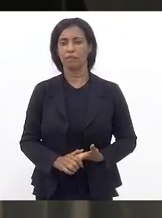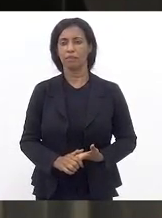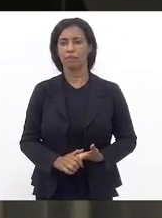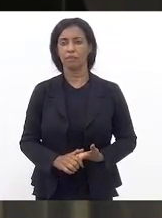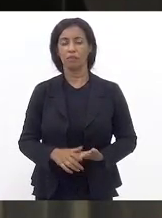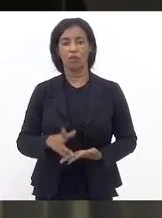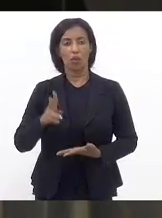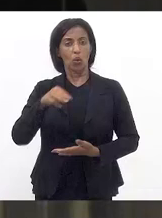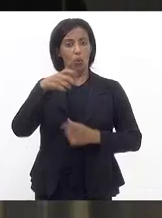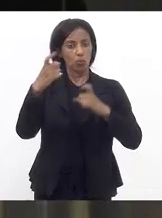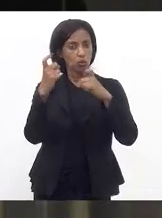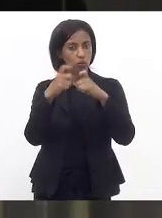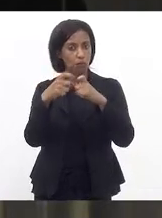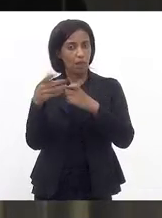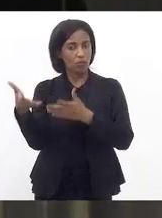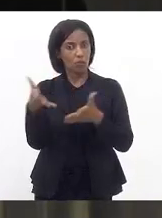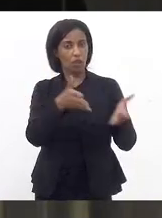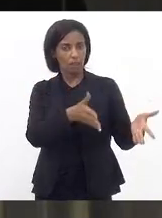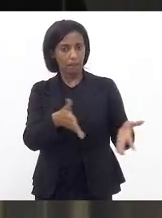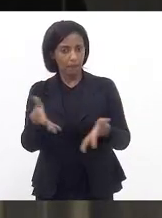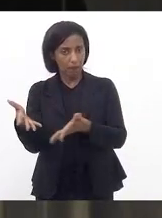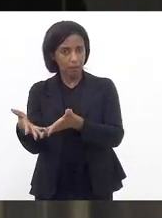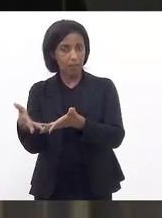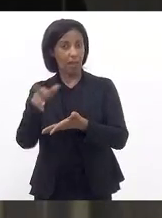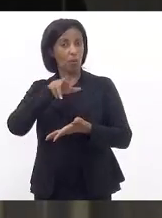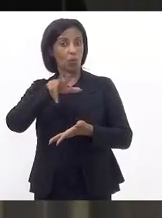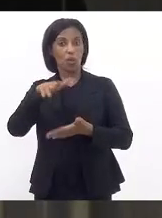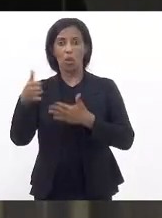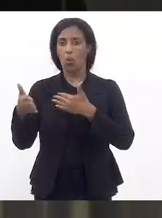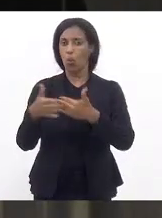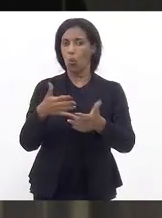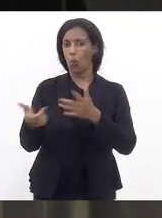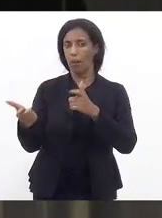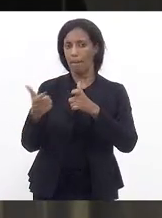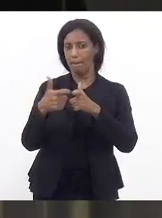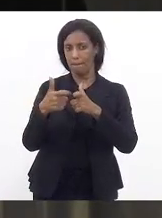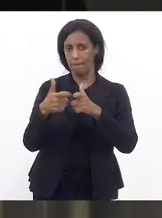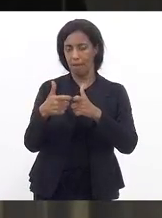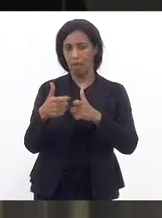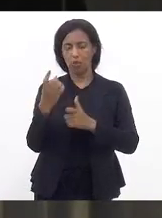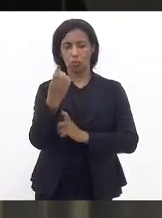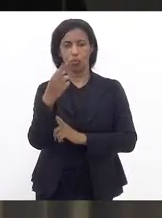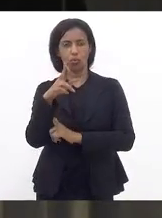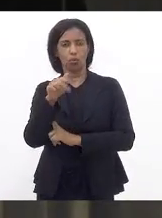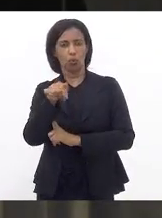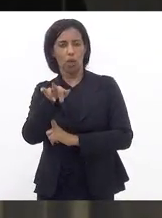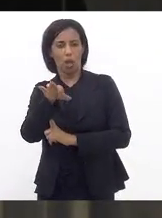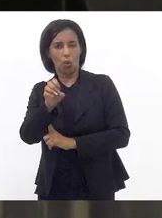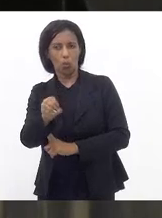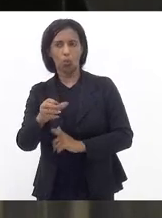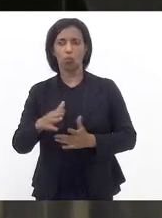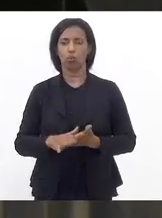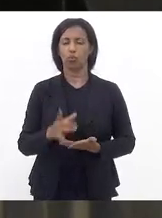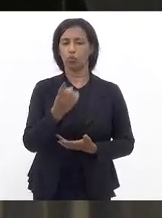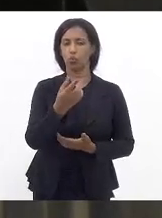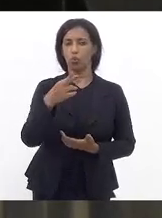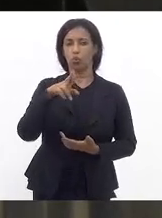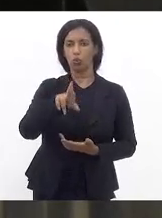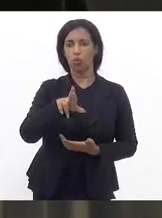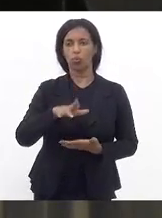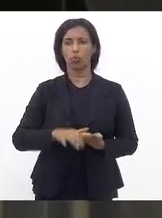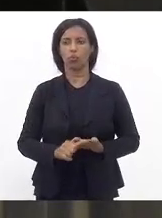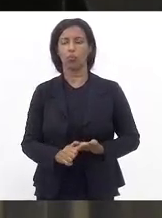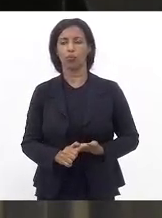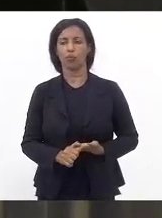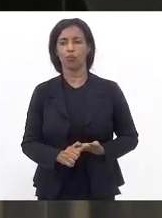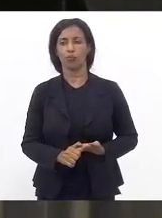os médicos que aqui passaram e não é qualquer médico Doutor Augusto Nasser Doutor José